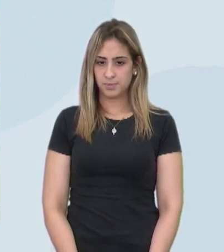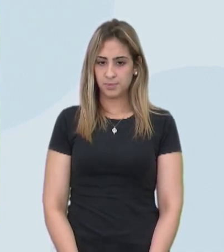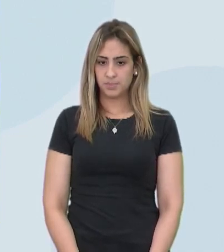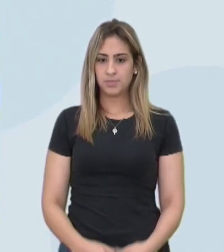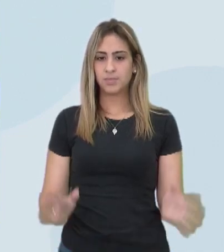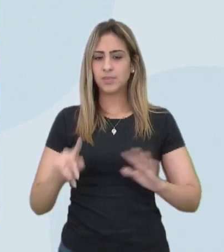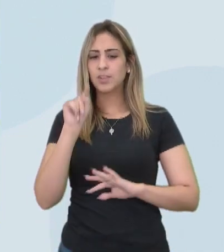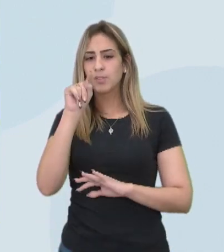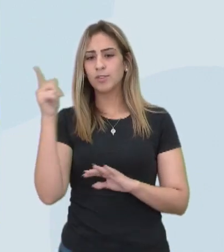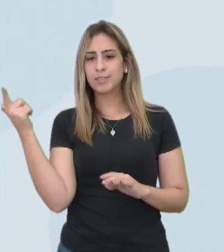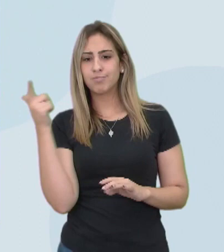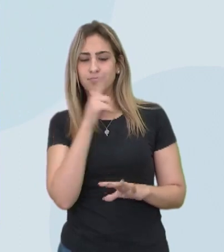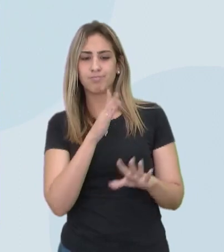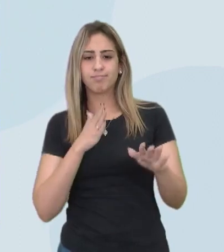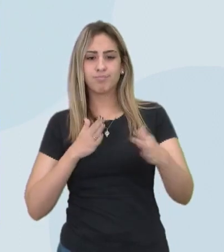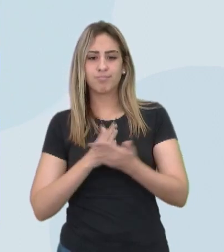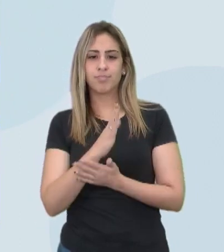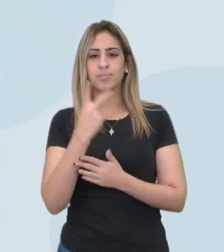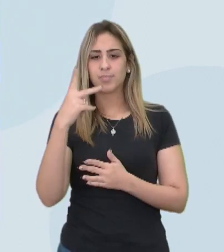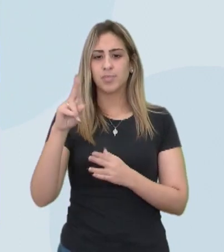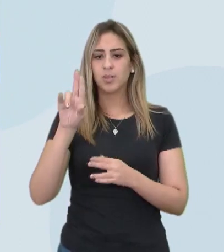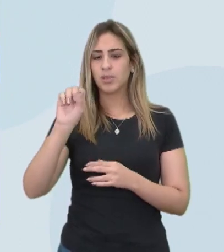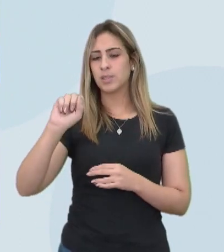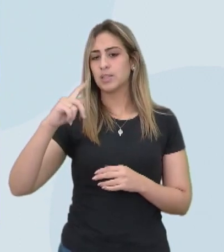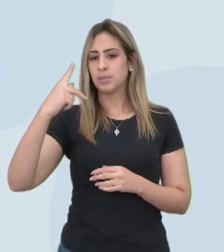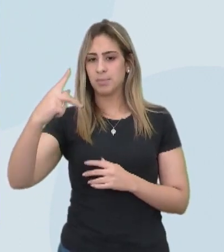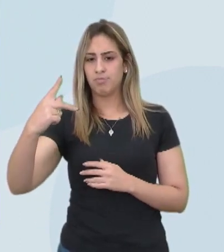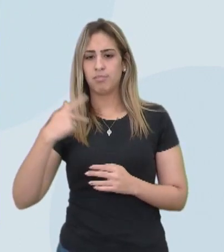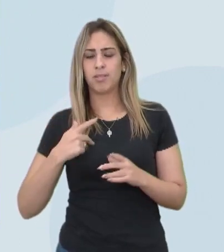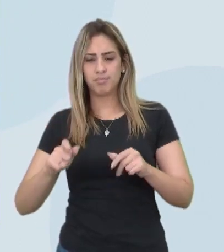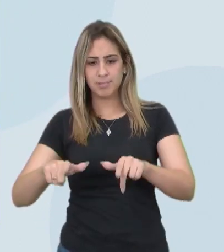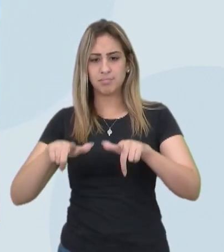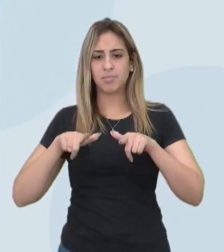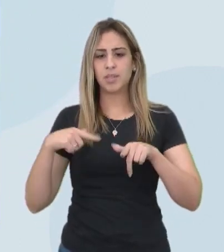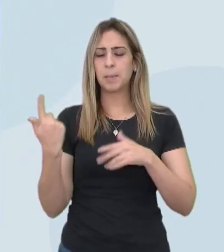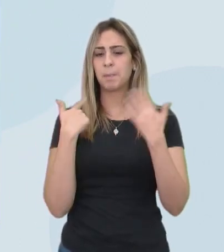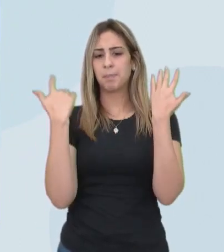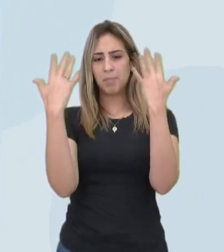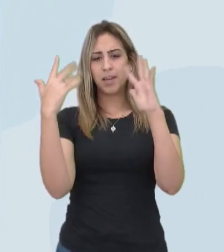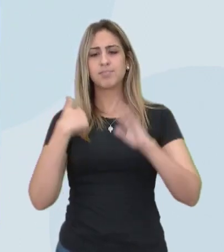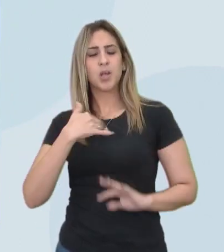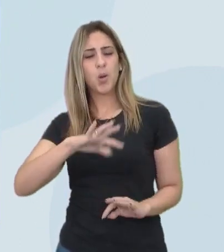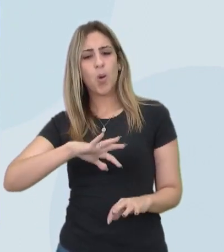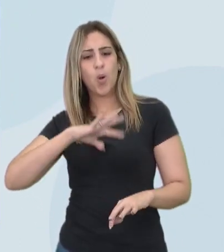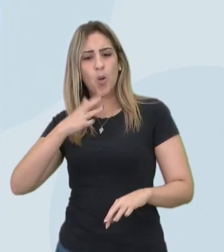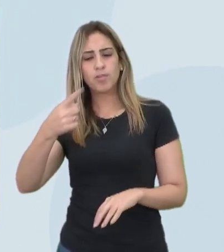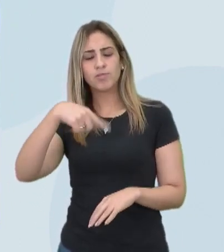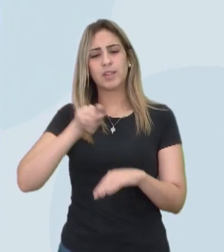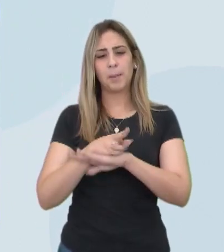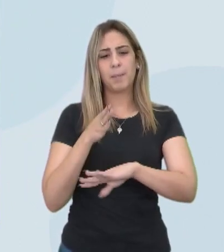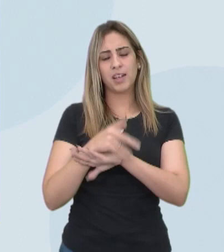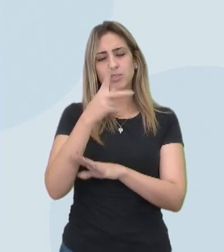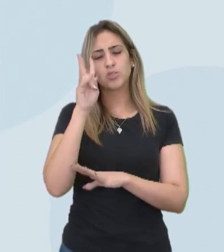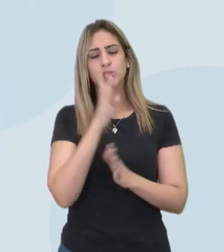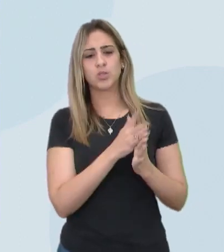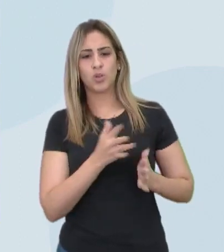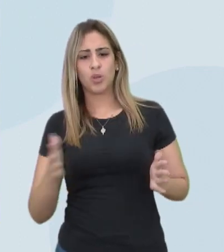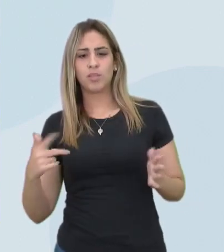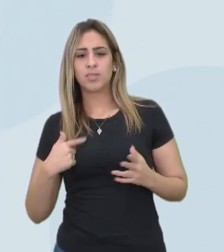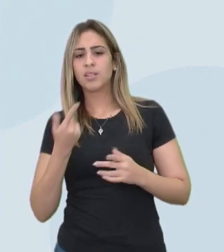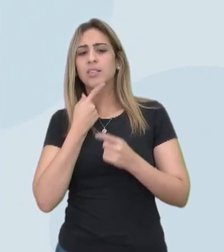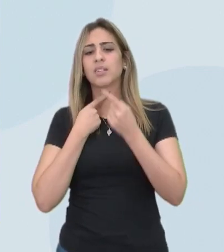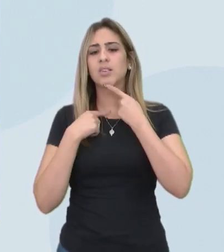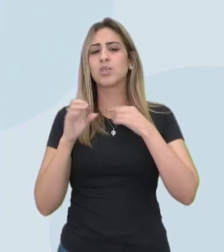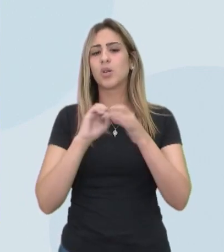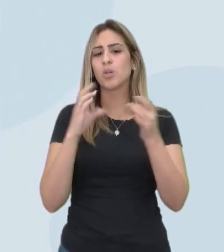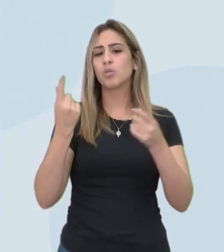Aê! Você concluiu seu MBA com certificação USP-Exalc. Parabéns! Estamos orgulhosos de ter feito parte dessa sua jornada. Te desejamos